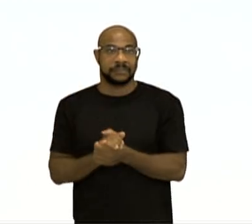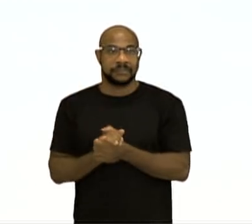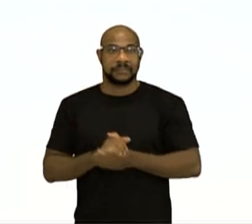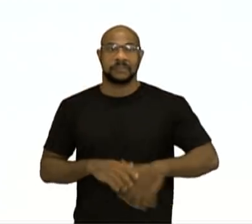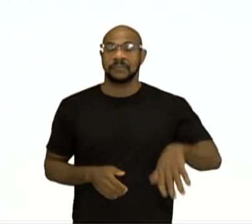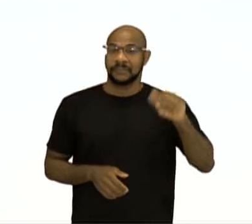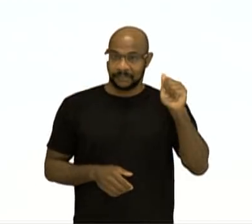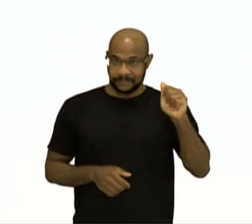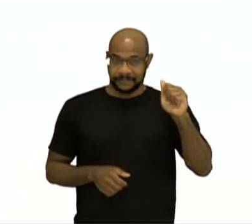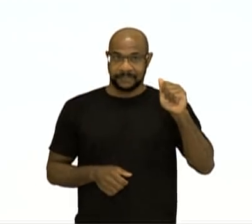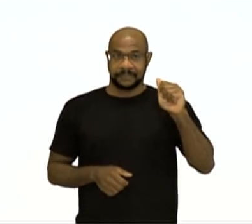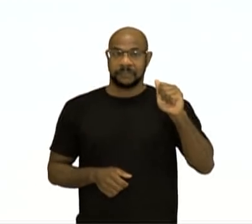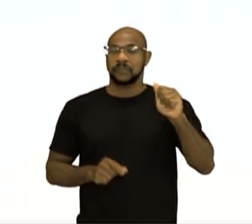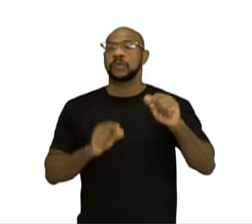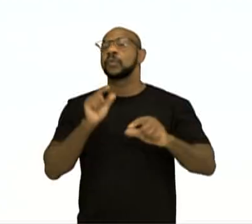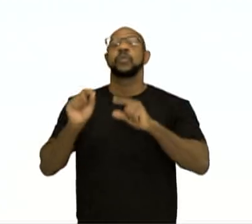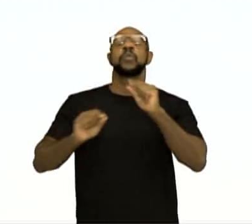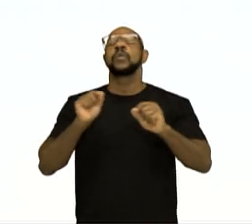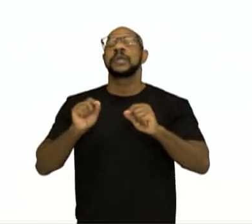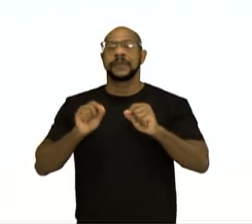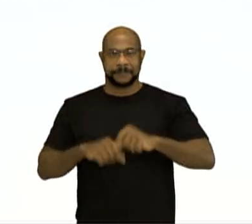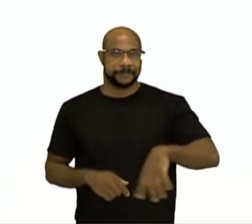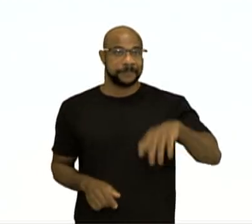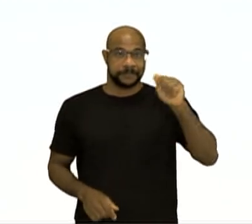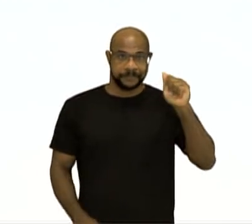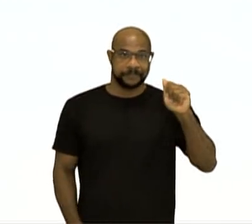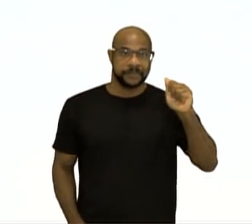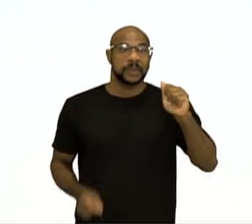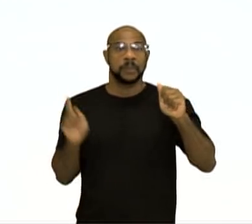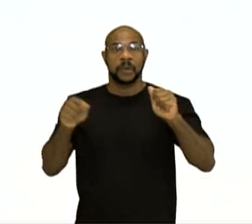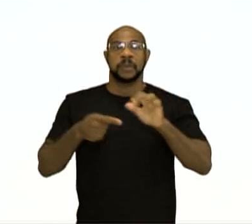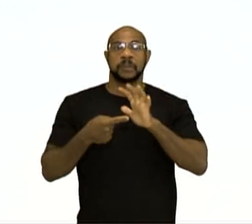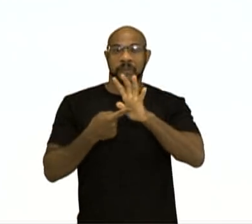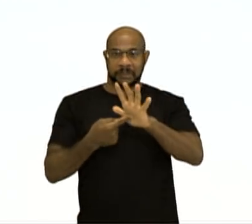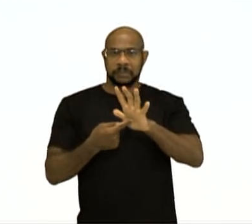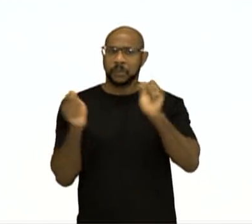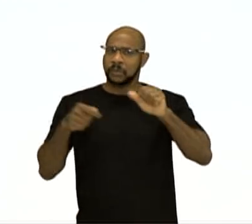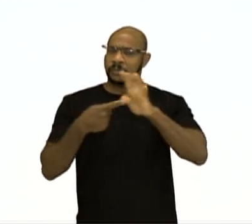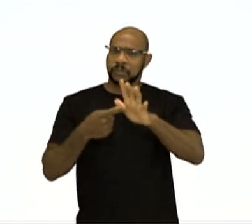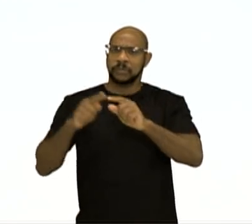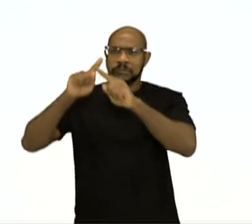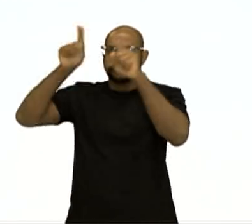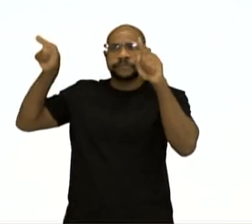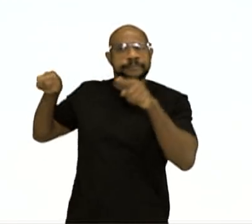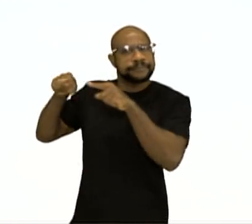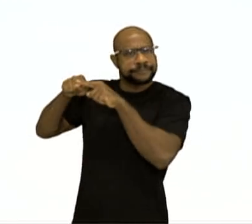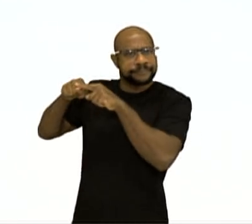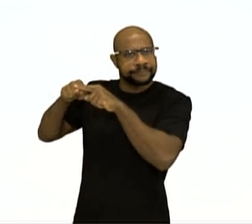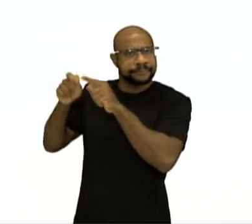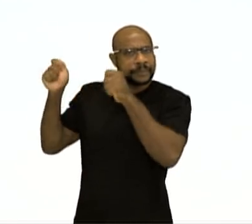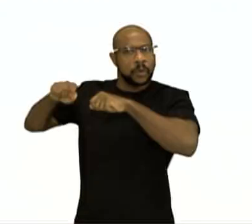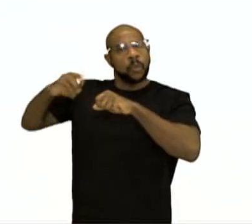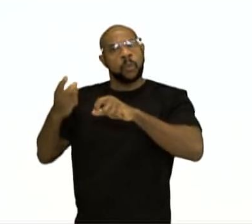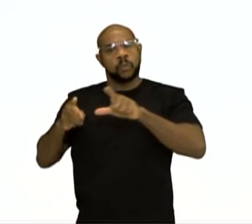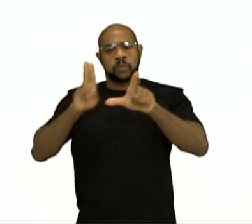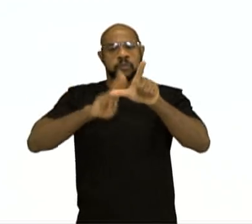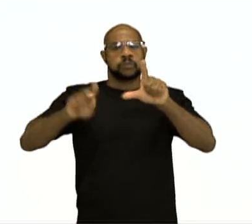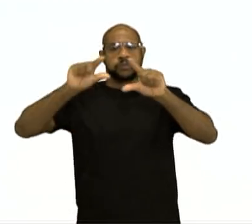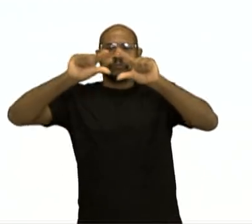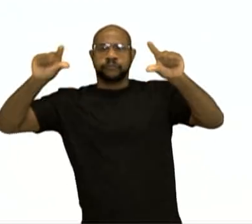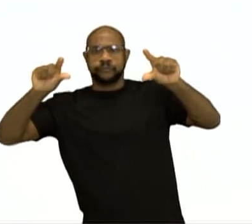A. Pode aparecer na forma de balões ou letreiros. Letra